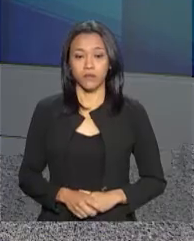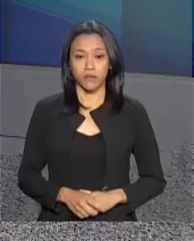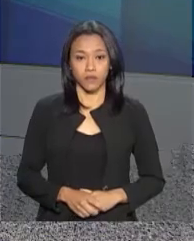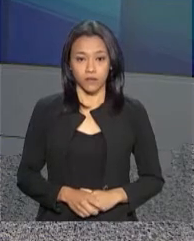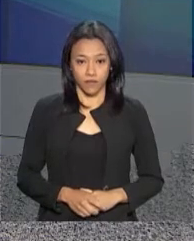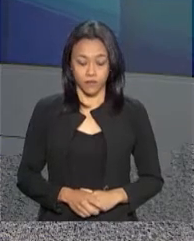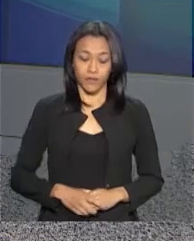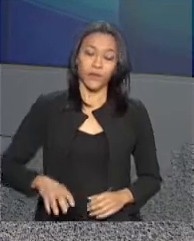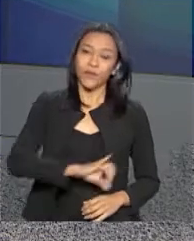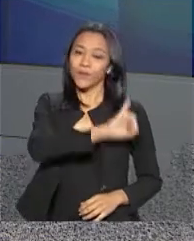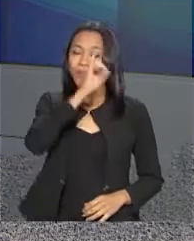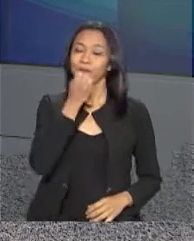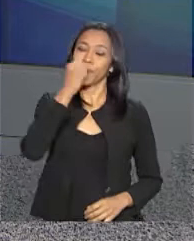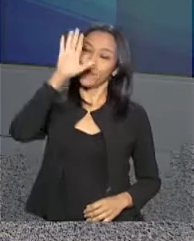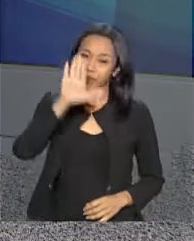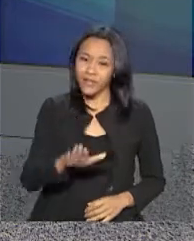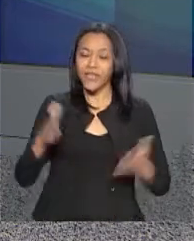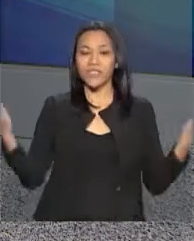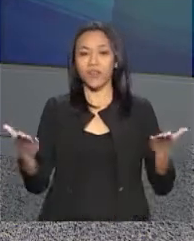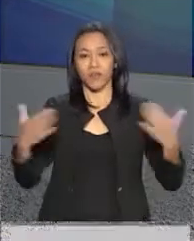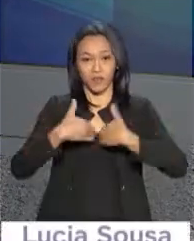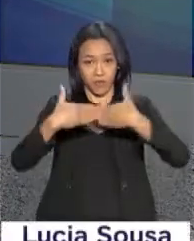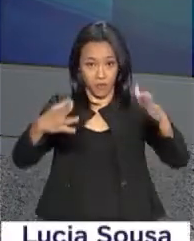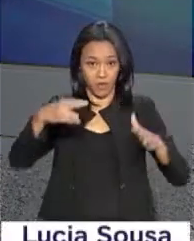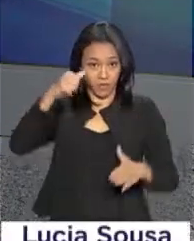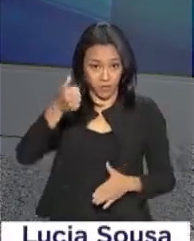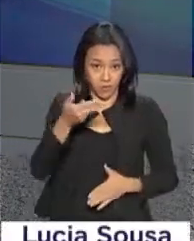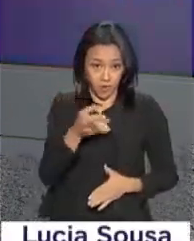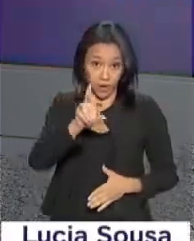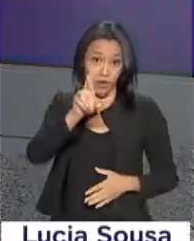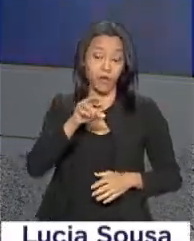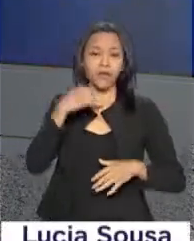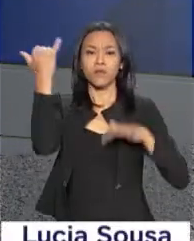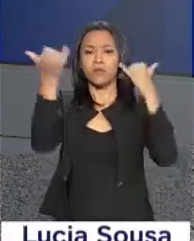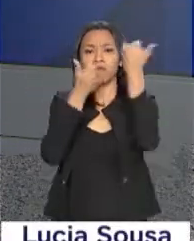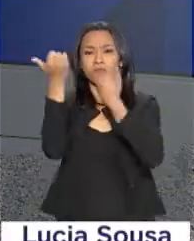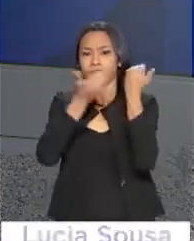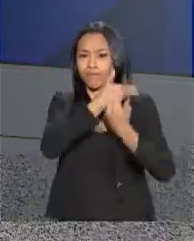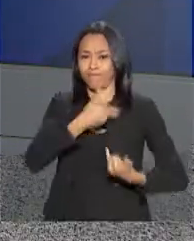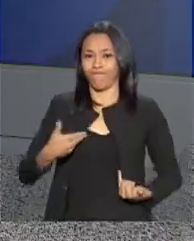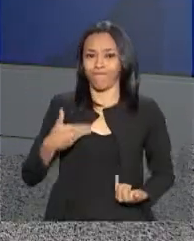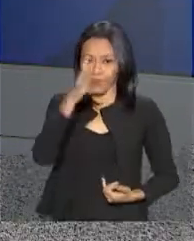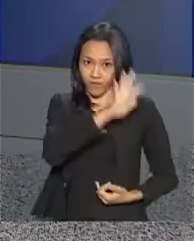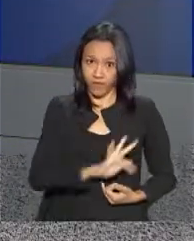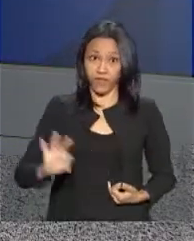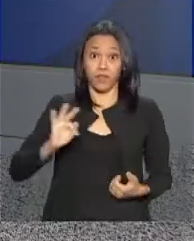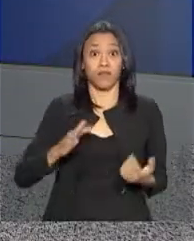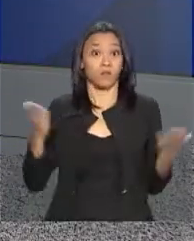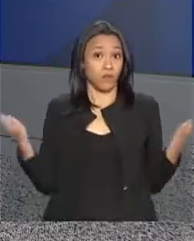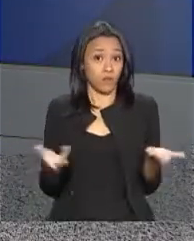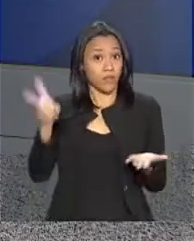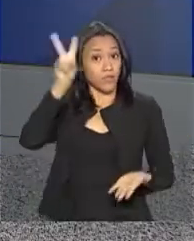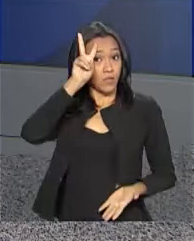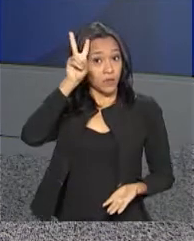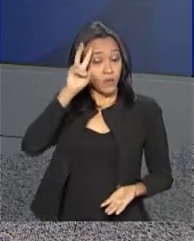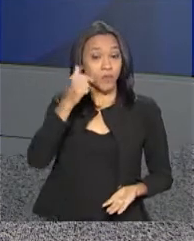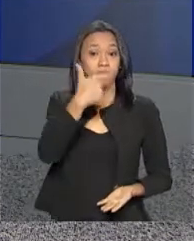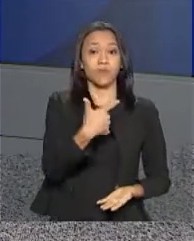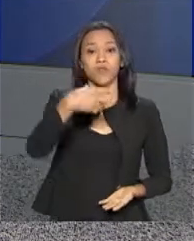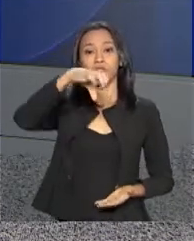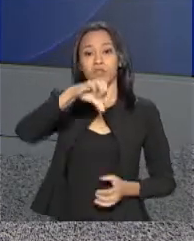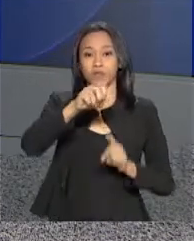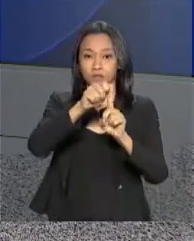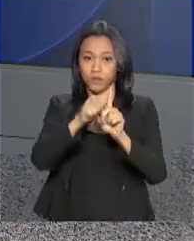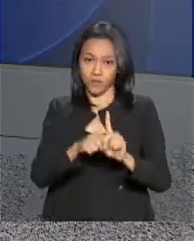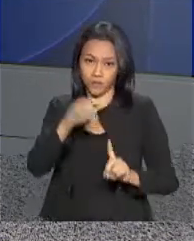olá boa tarde começa agora o repórter nbr com as notícias do governo federal desta segunda-feira 29 de